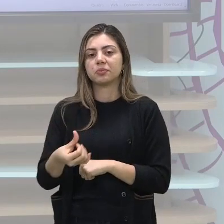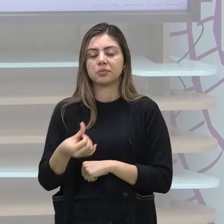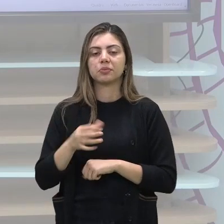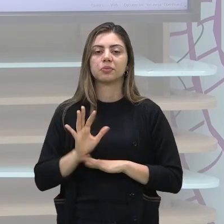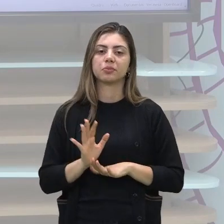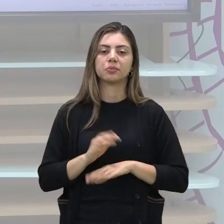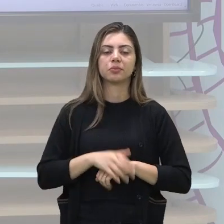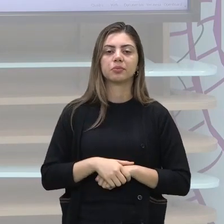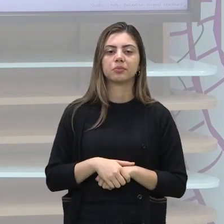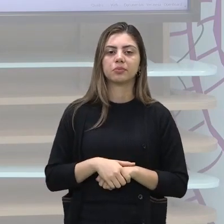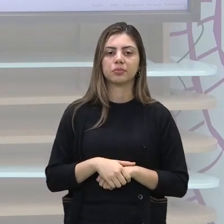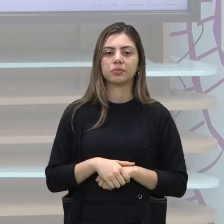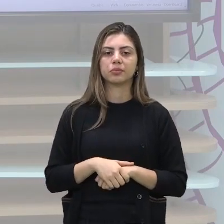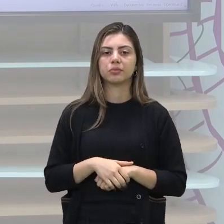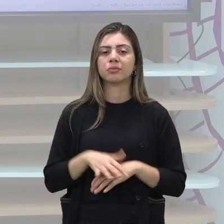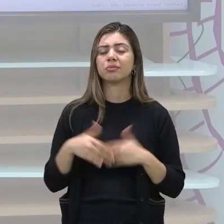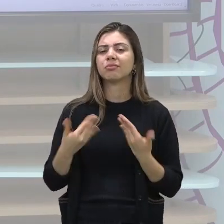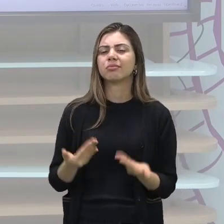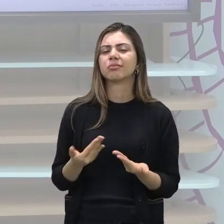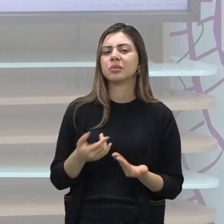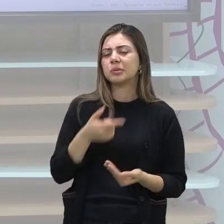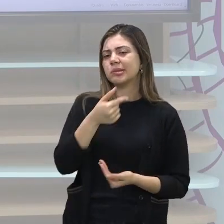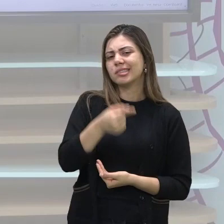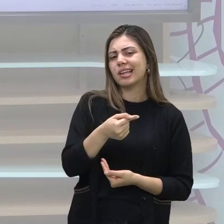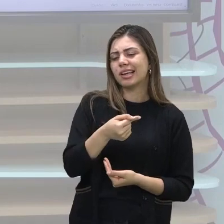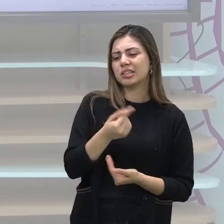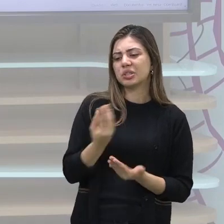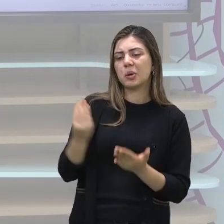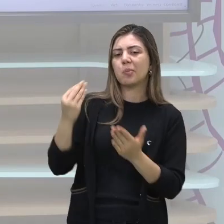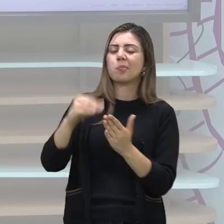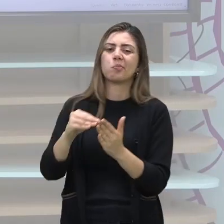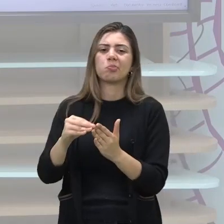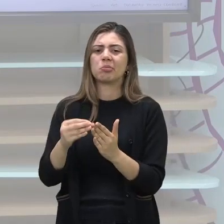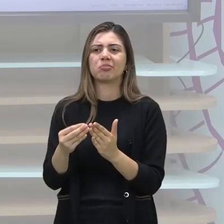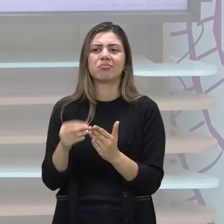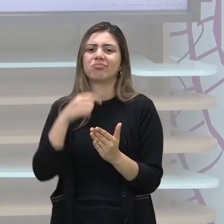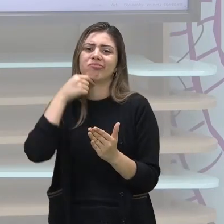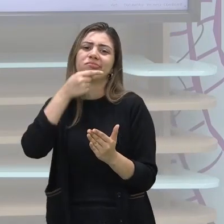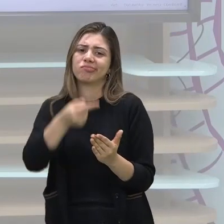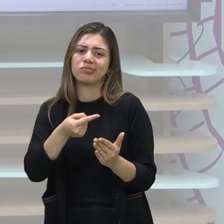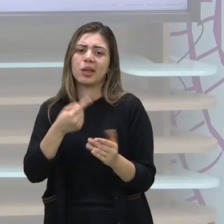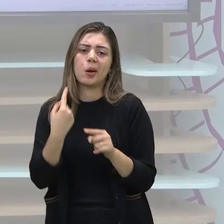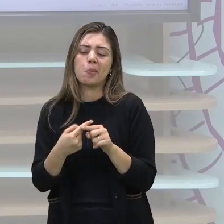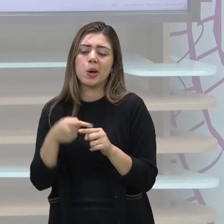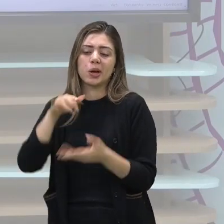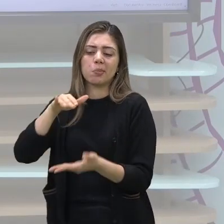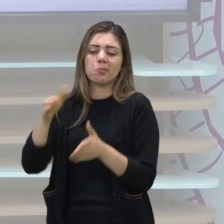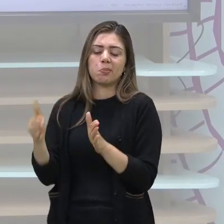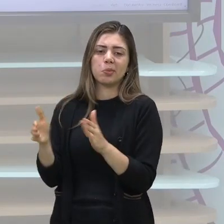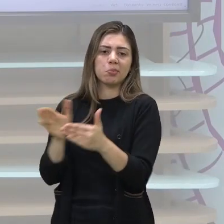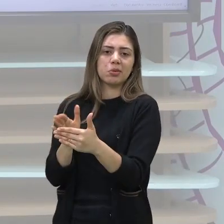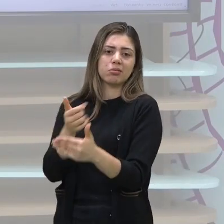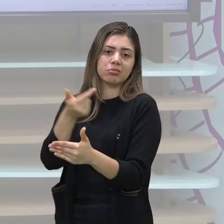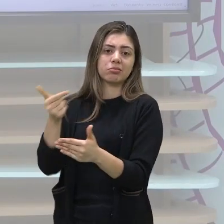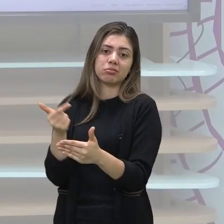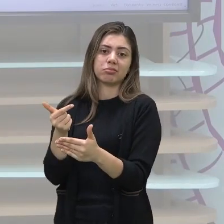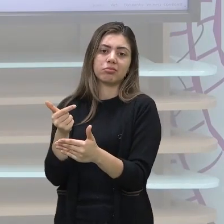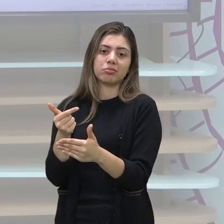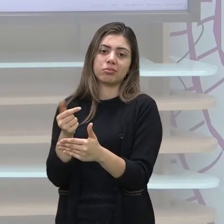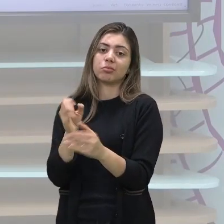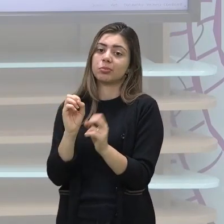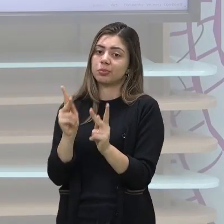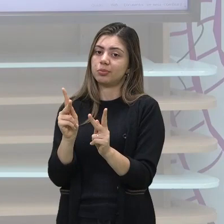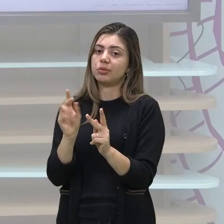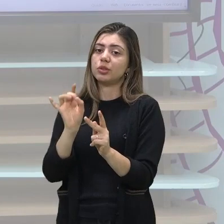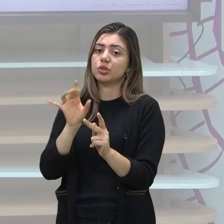ou a face 6. Então, o 7 não tem possibilidade nenhuma de entrar, né, nesse conjunto. Está